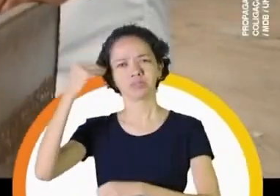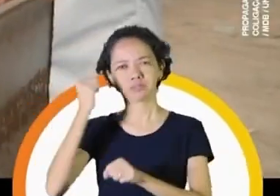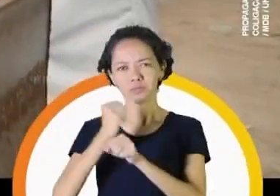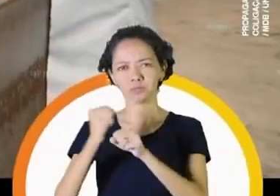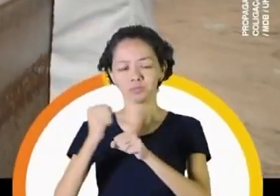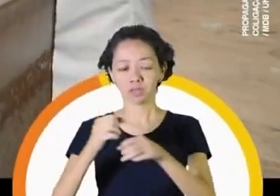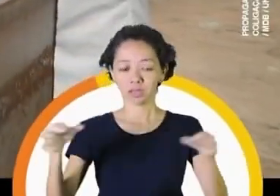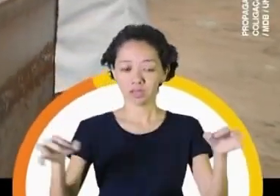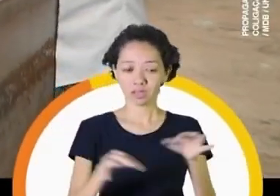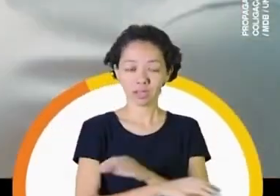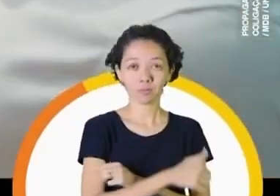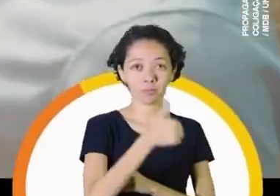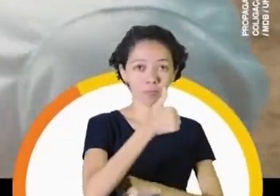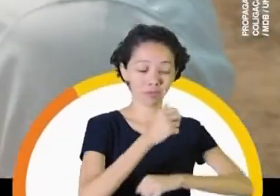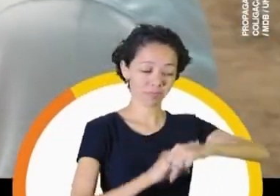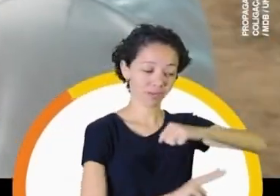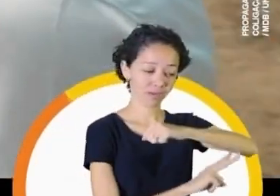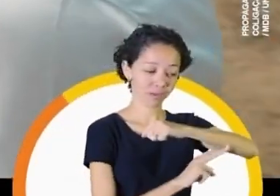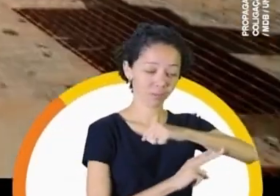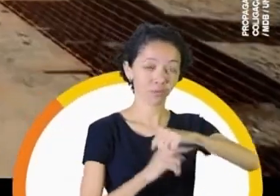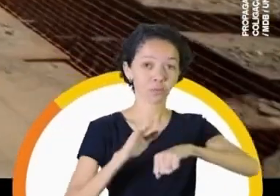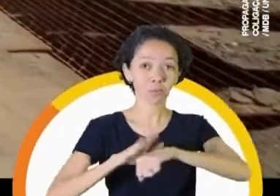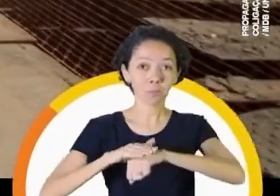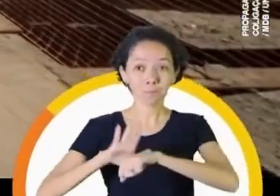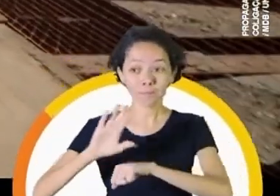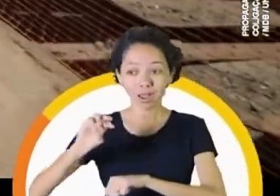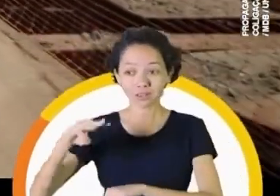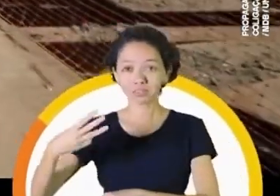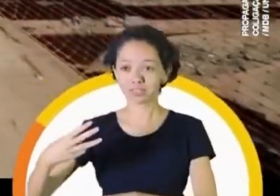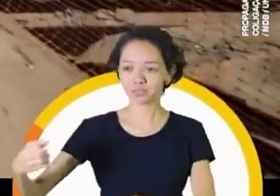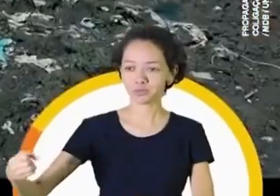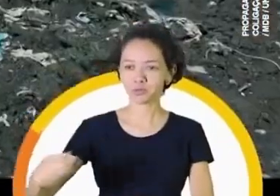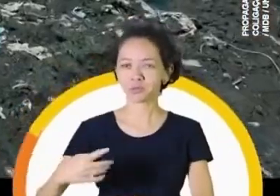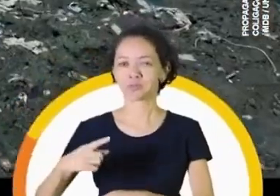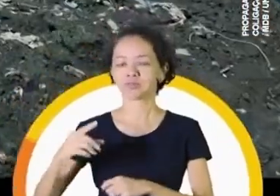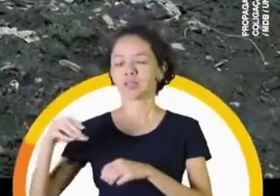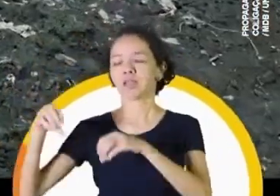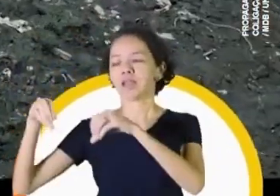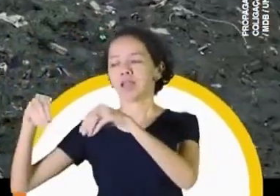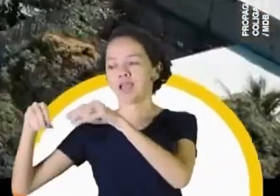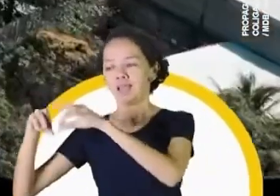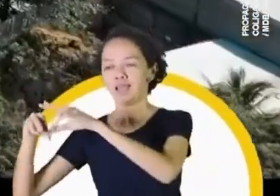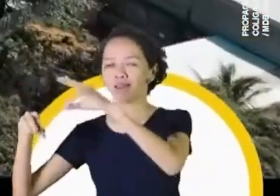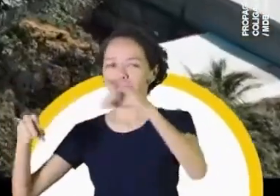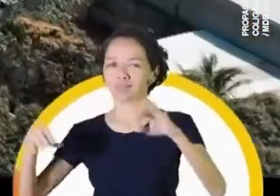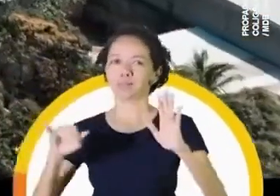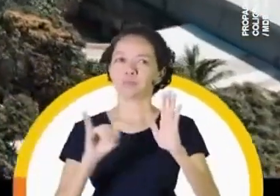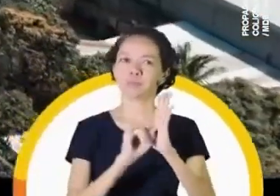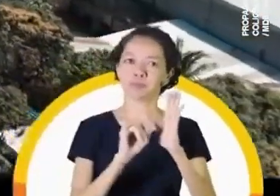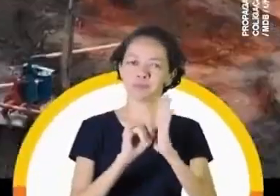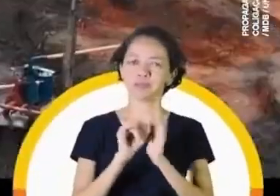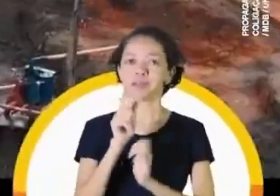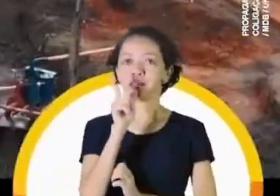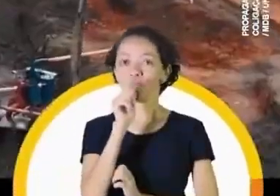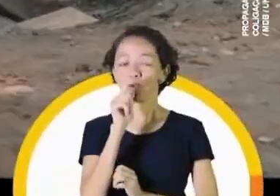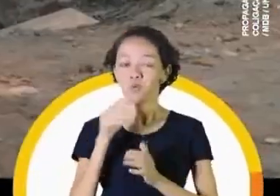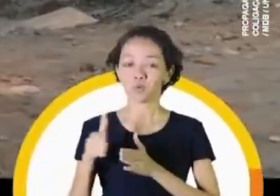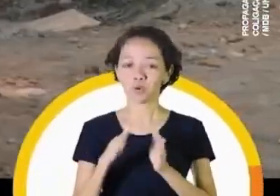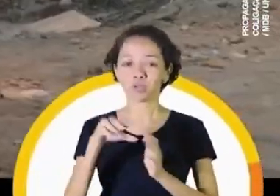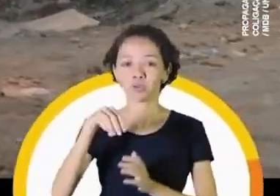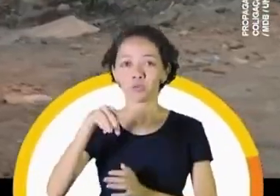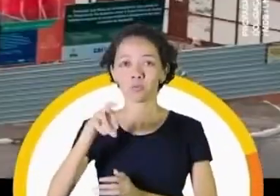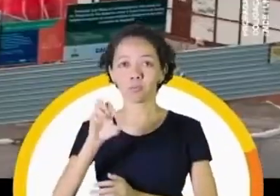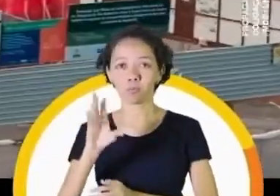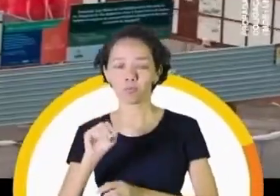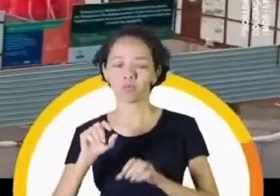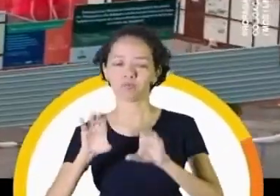fazer ponte. Terminou a primeira e já está construindo mais 3. A ponte Areias em Biribeira, a ponte do Rio Morno